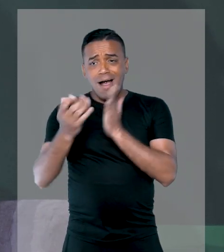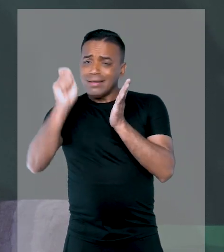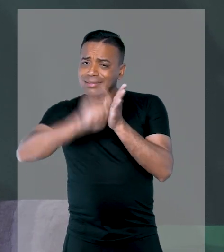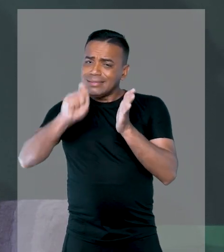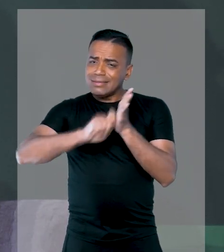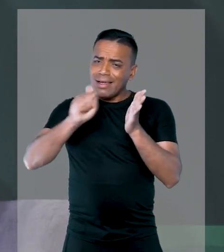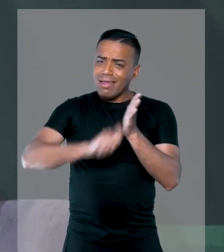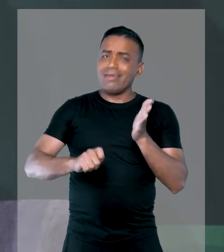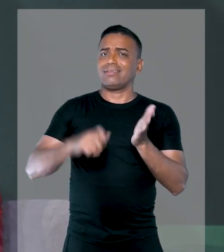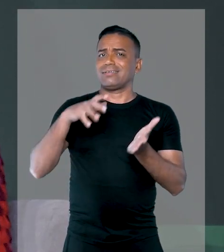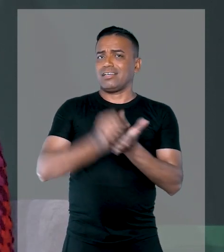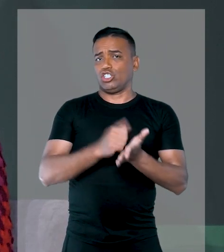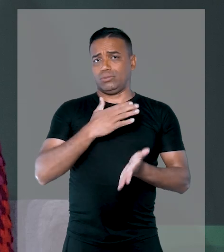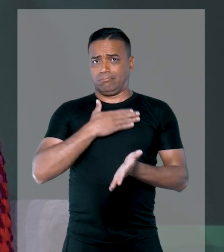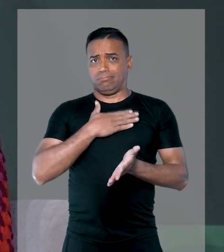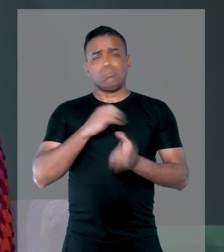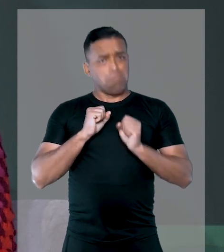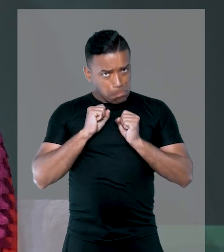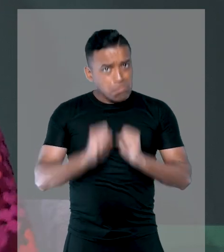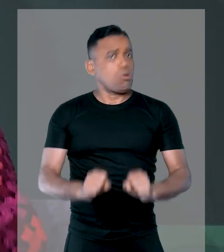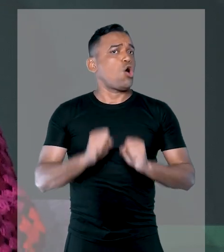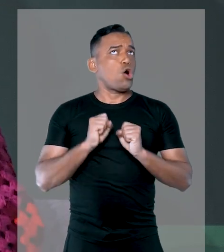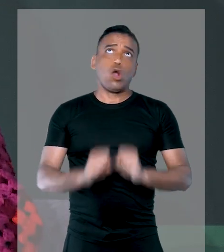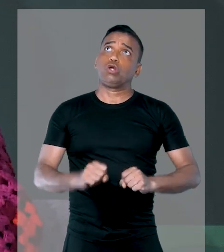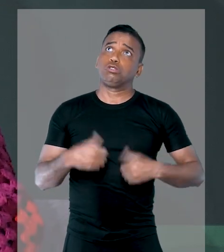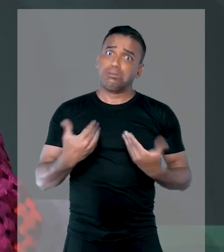no papel, elas podem, sim,